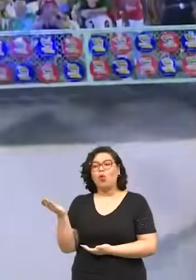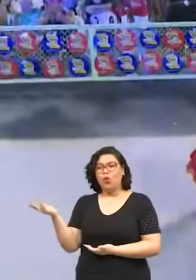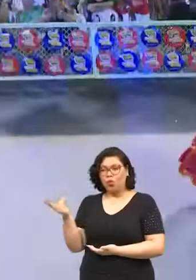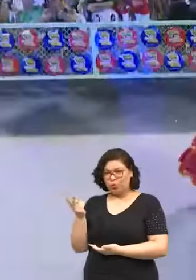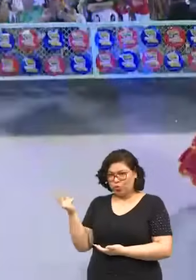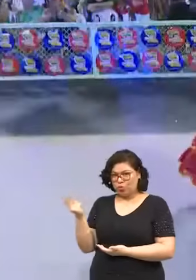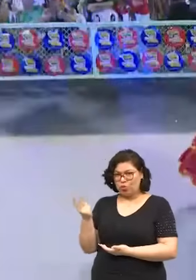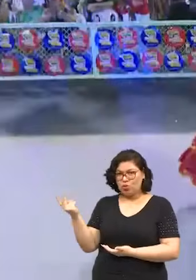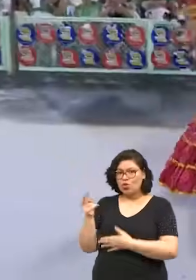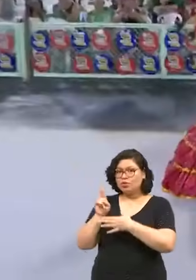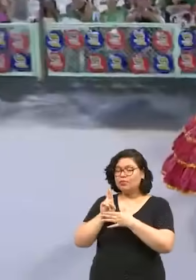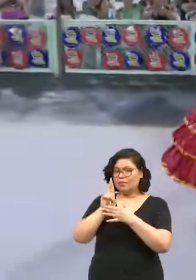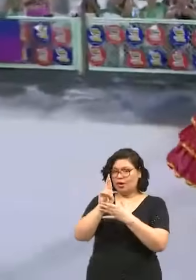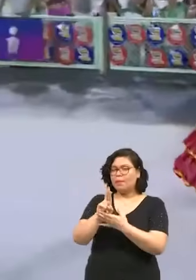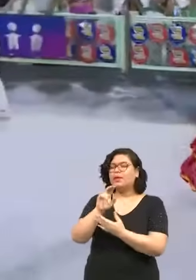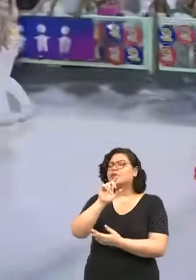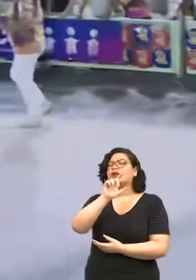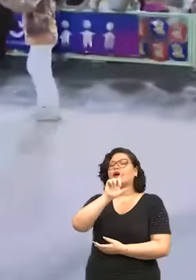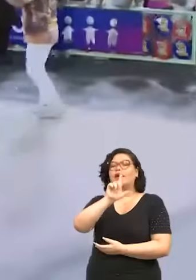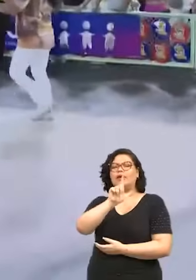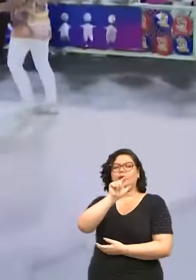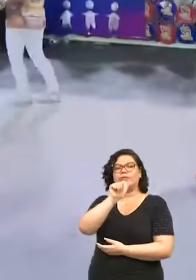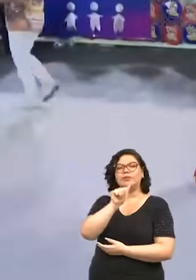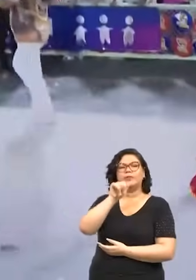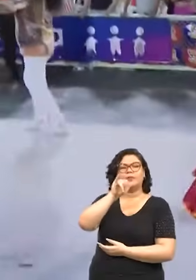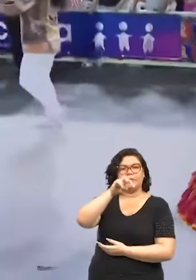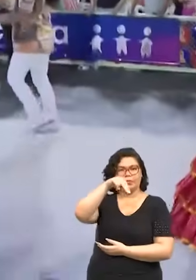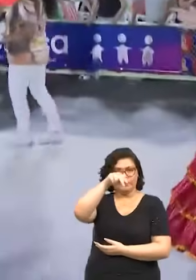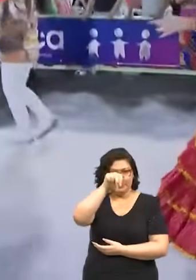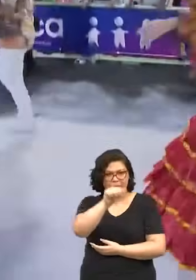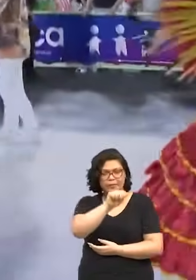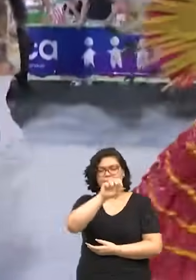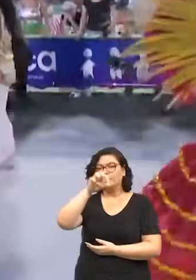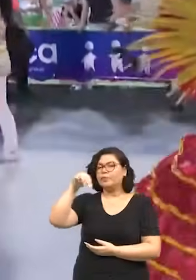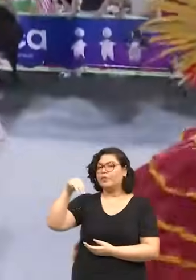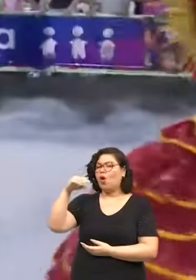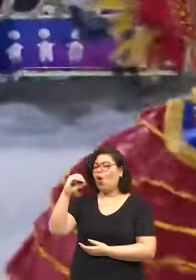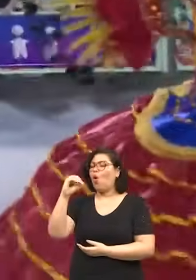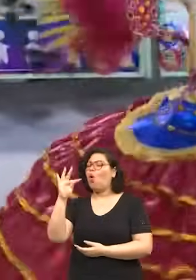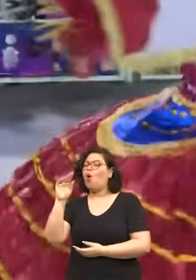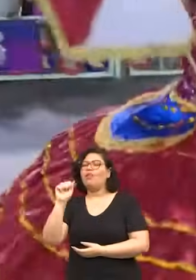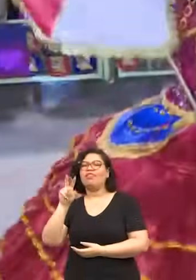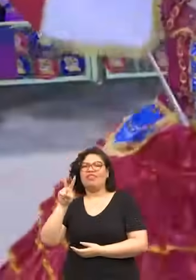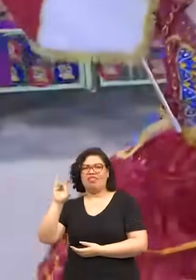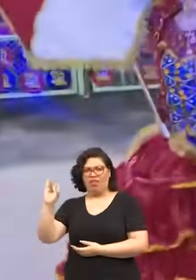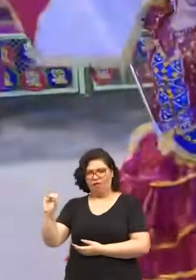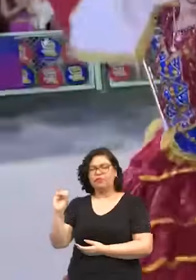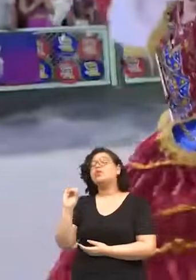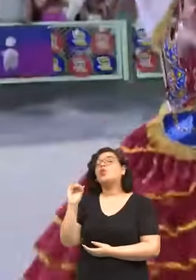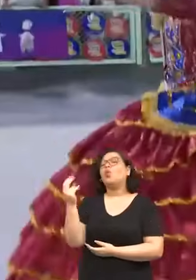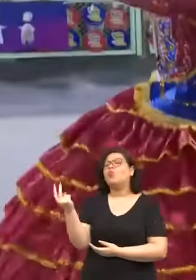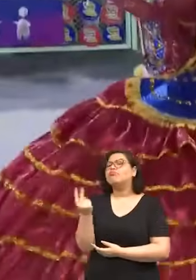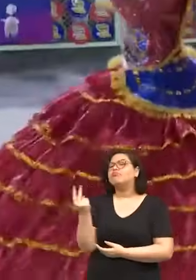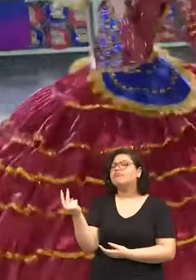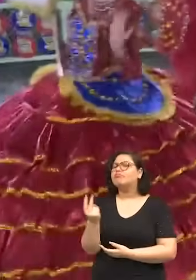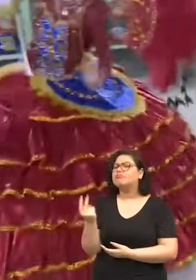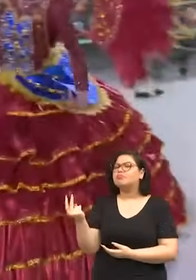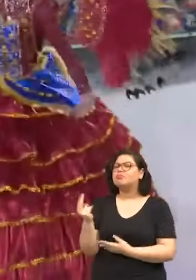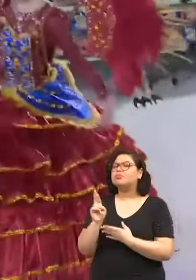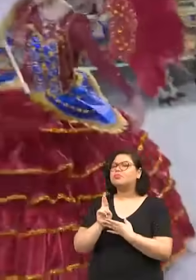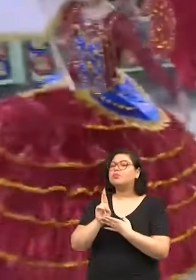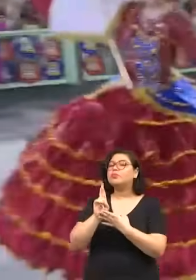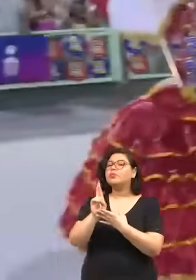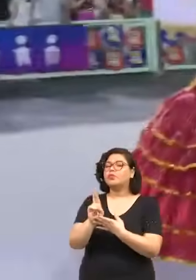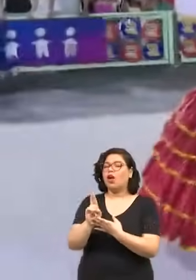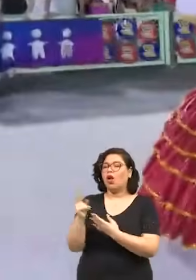a Laina, né, a Laina Monteiro e o Otávio Rodrigues. Eles dois